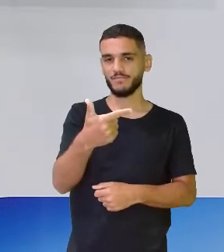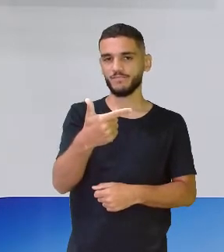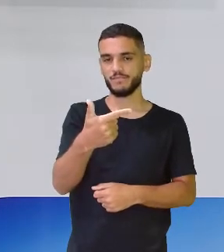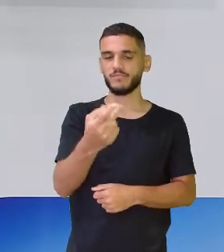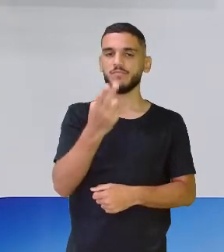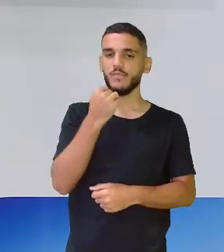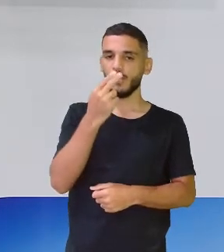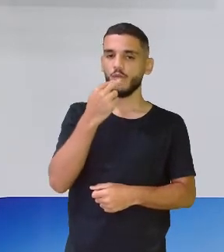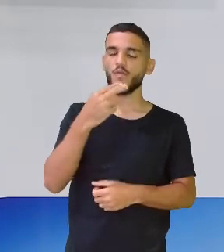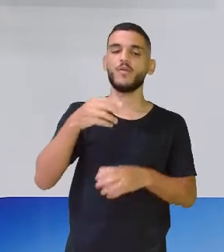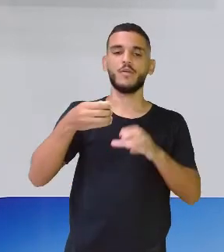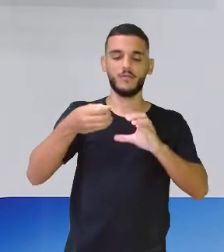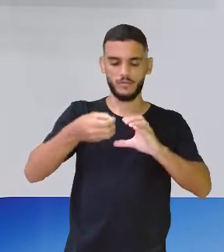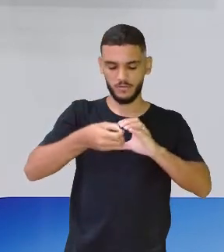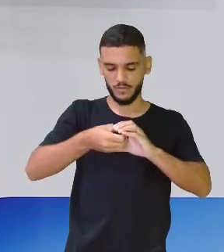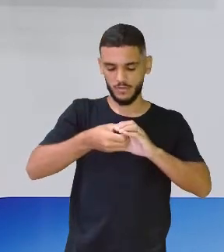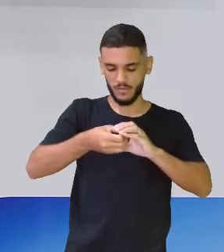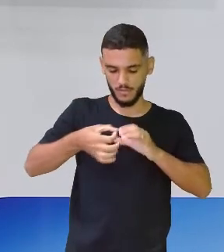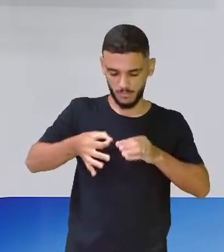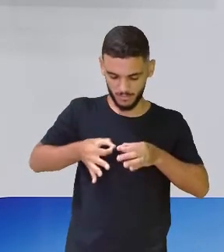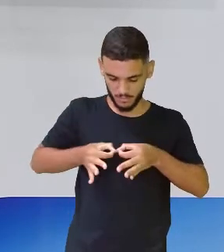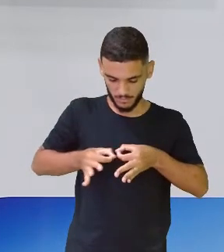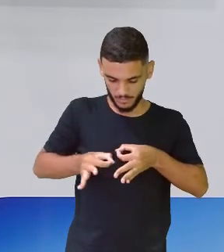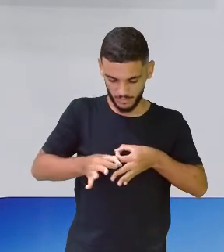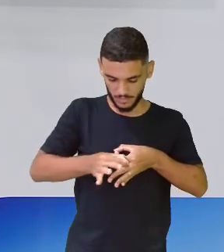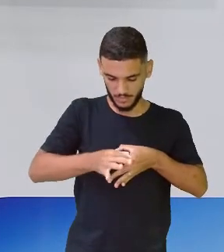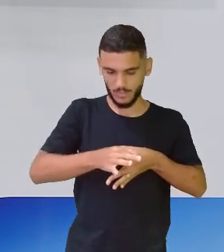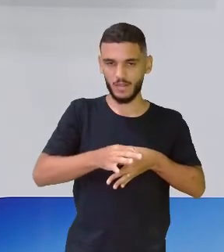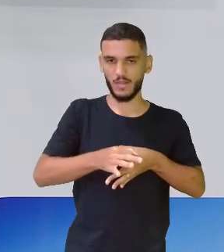nossas células e está expirando o gás